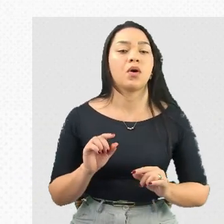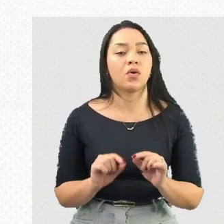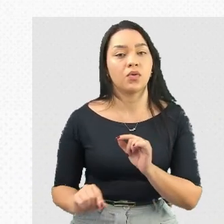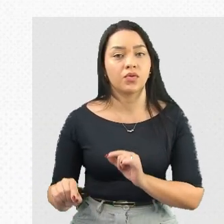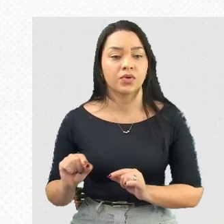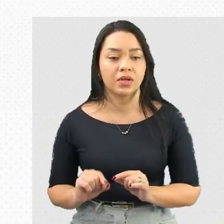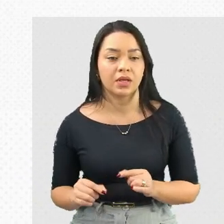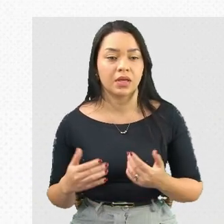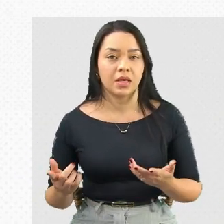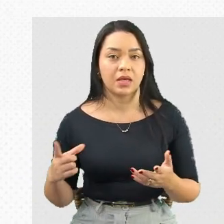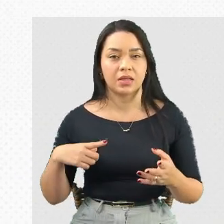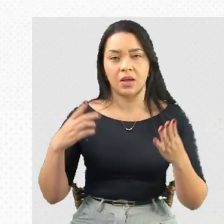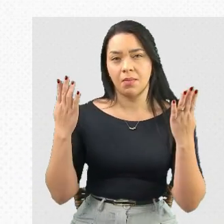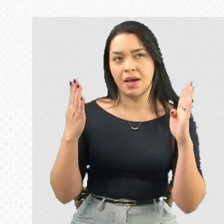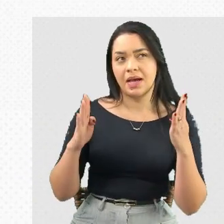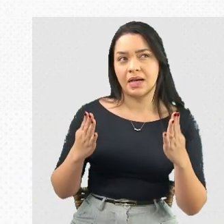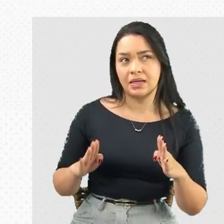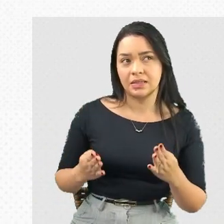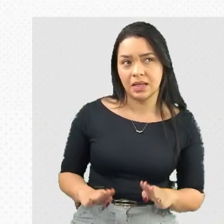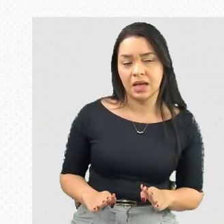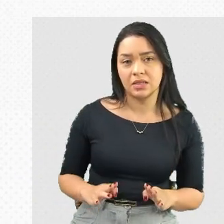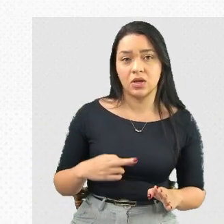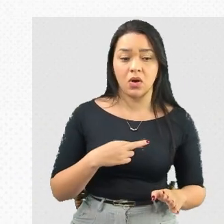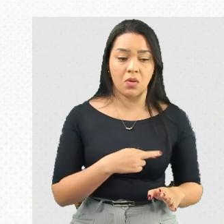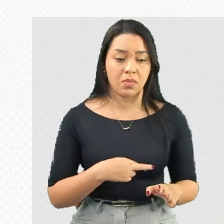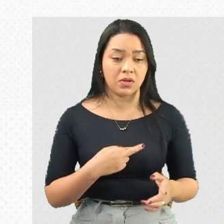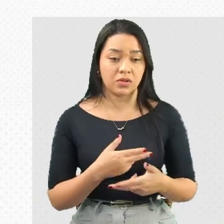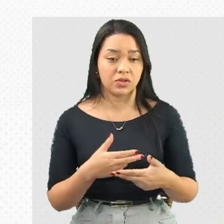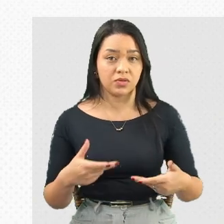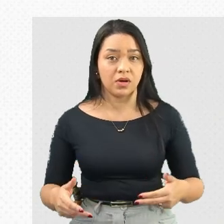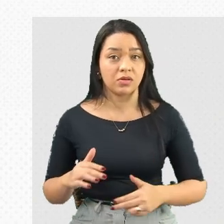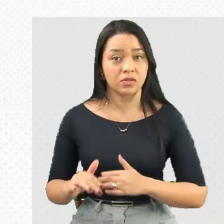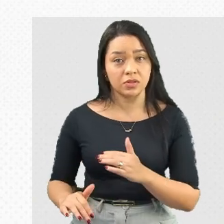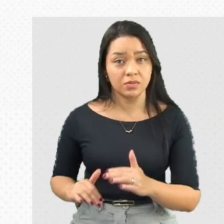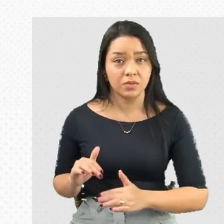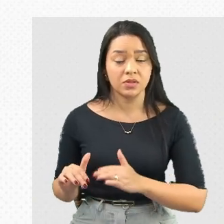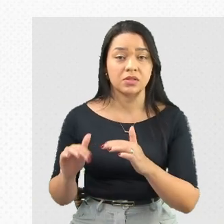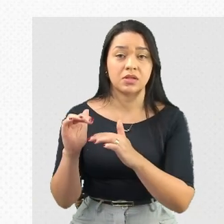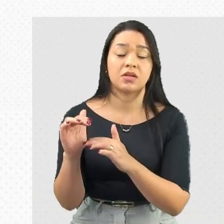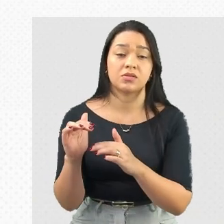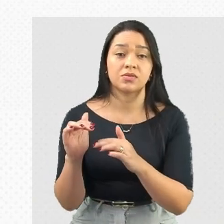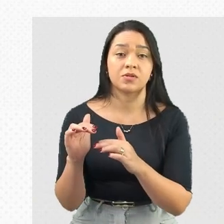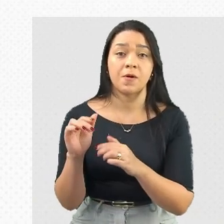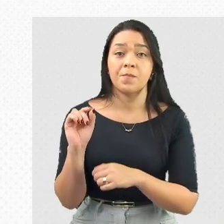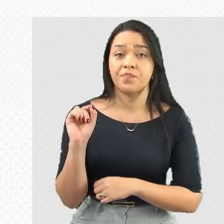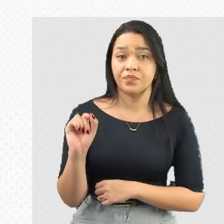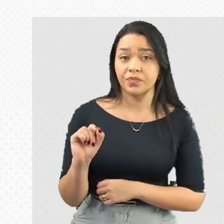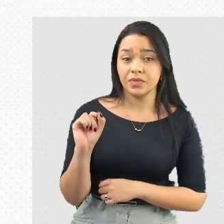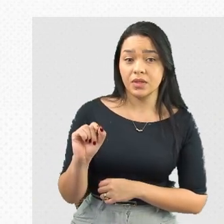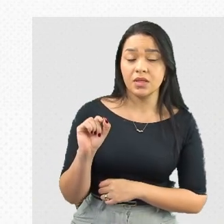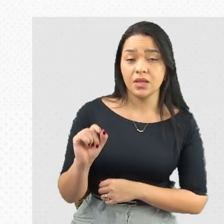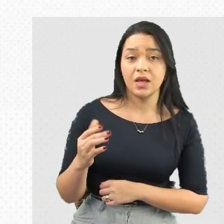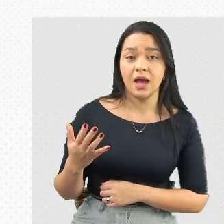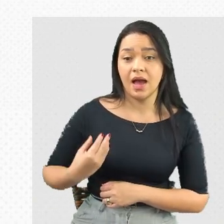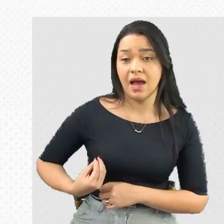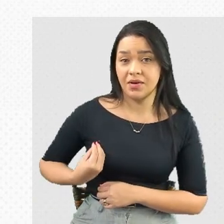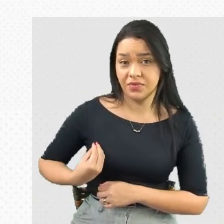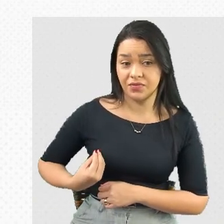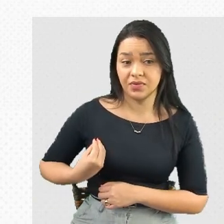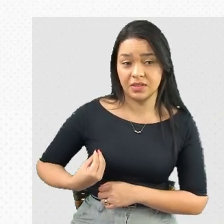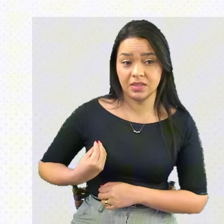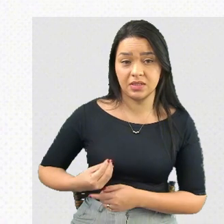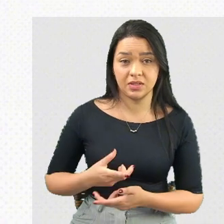fazer uma análise um tanto romantizada de certos processos, de certos fenômenos, uma vez que a vida é cheia, né,